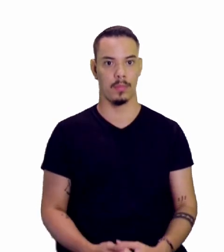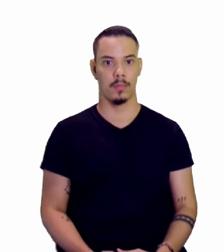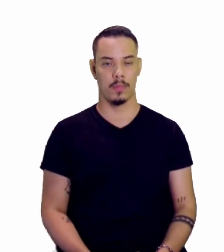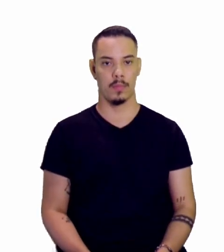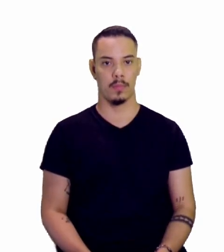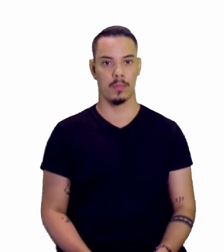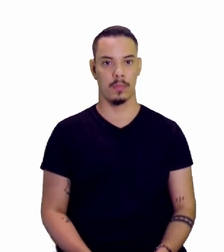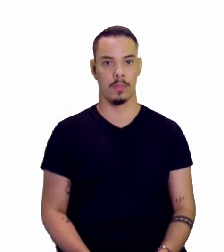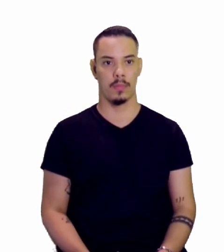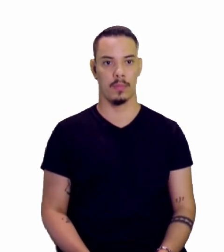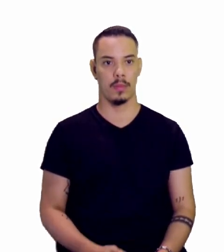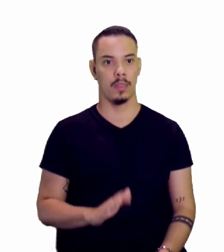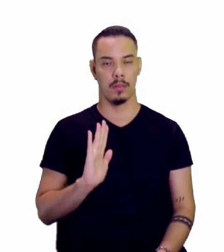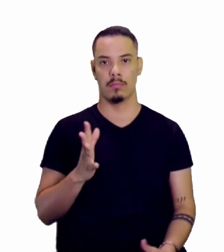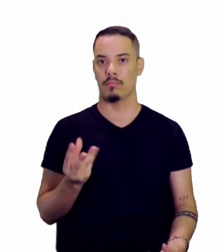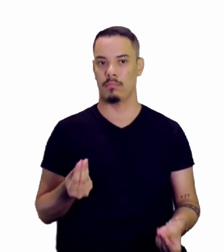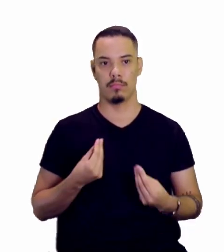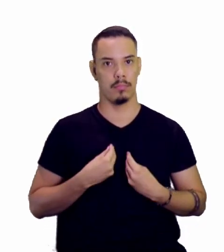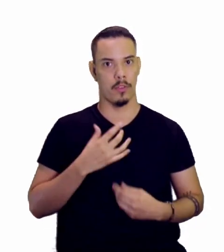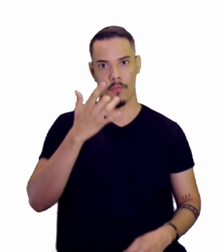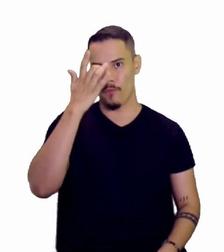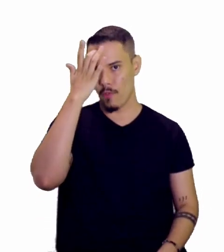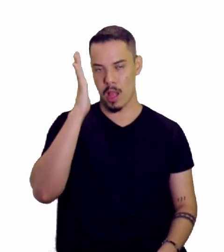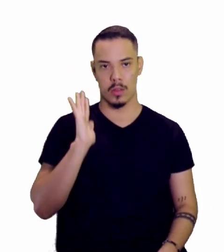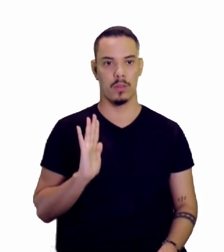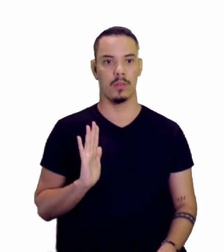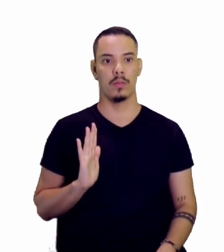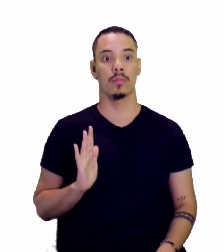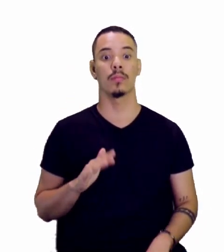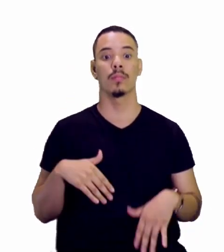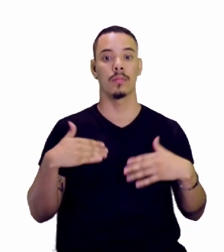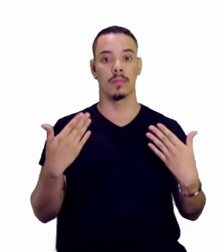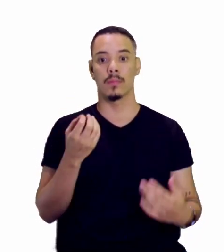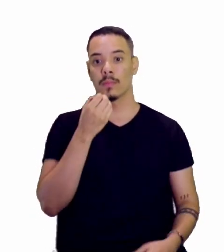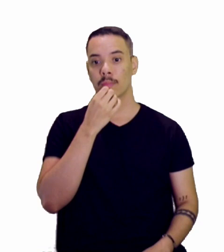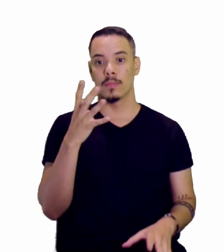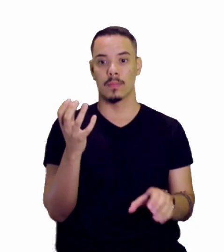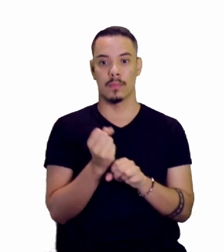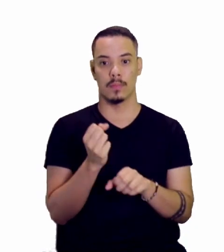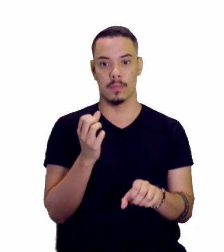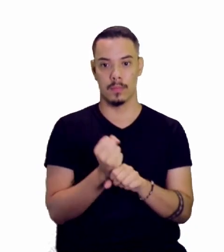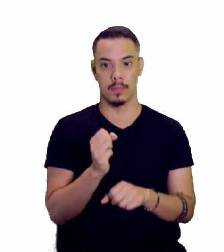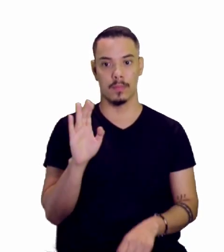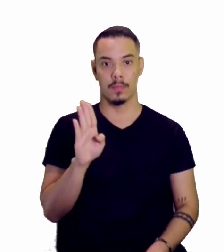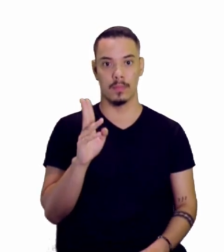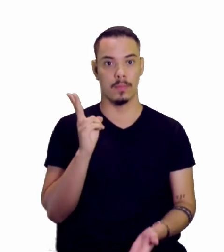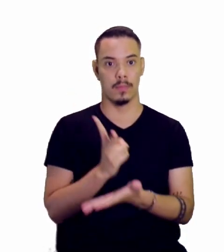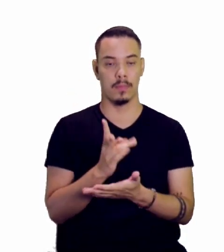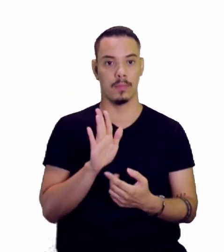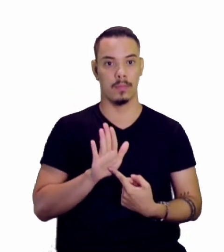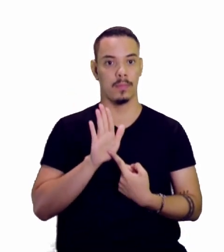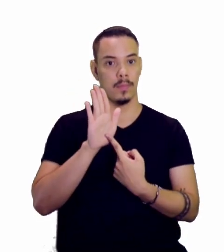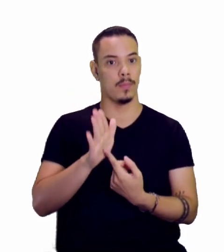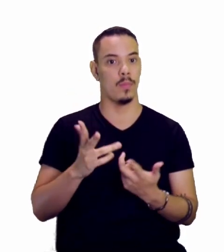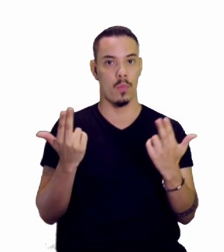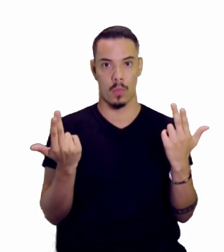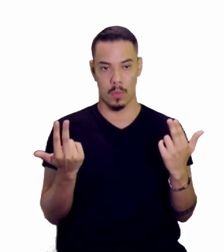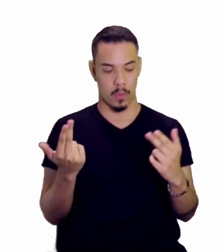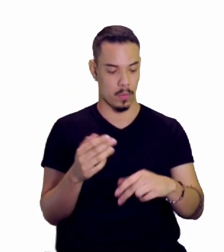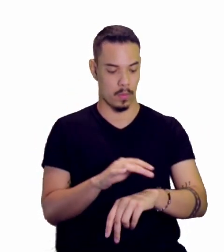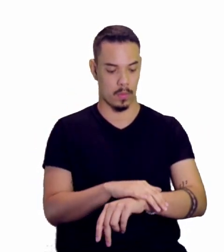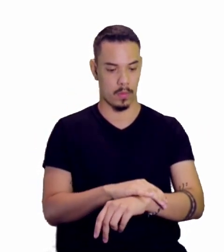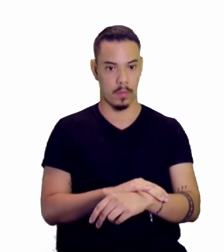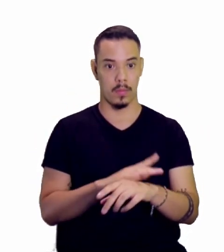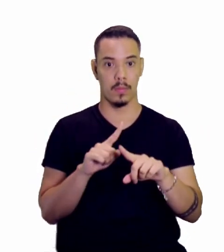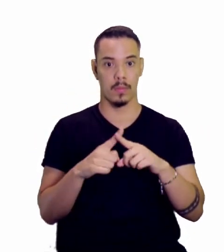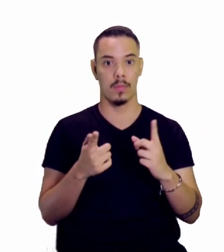Aí já ficou fácil, né? Já ficou fácil aqui. Bom, vamos só calcular de B para mostrar que é a mesma coisa, né, Décio? Isso. Só que a